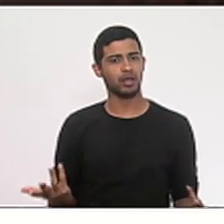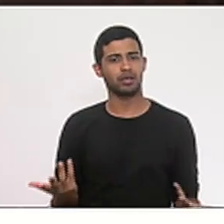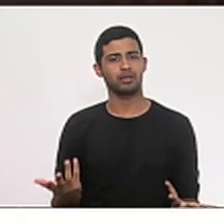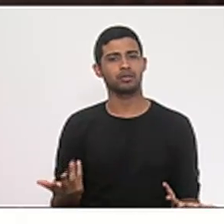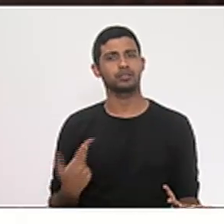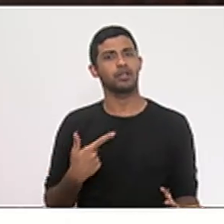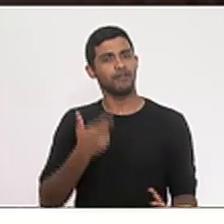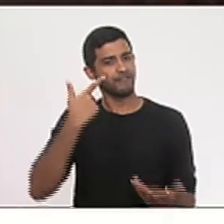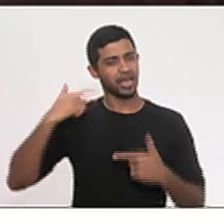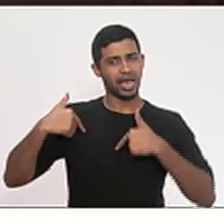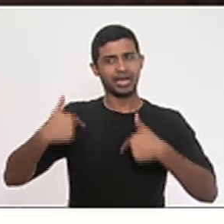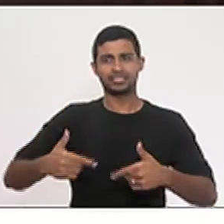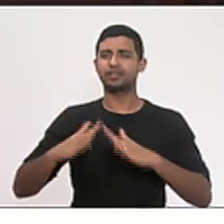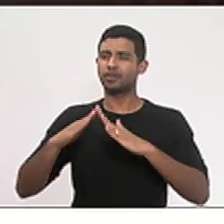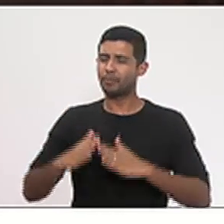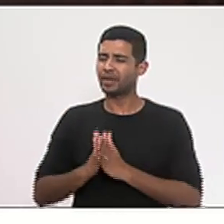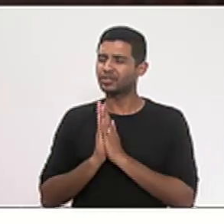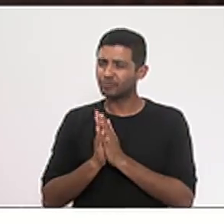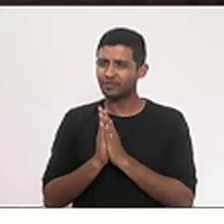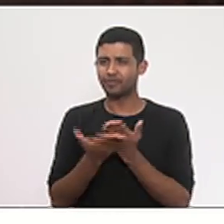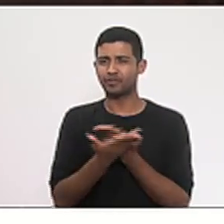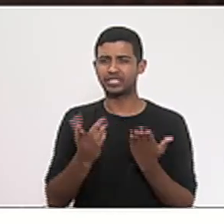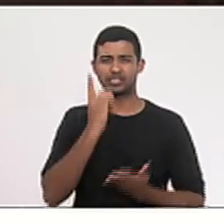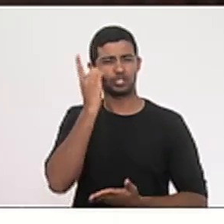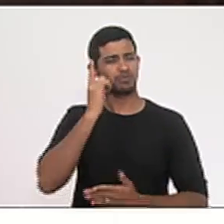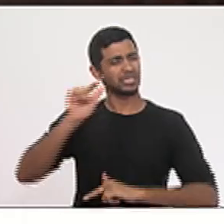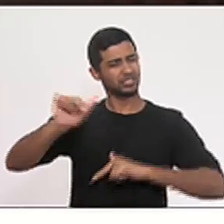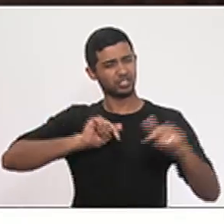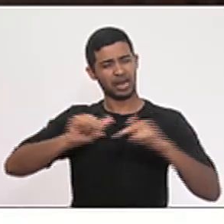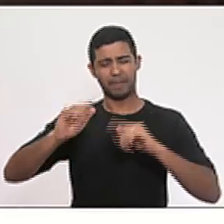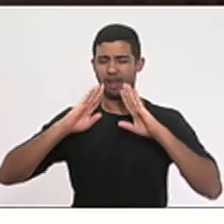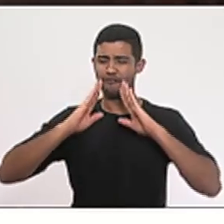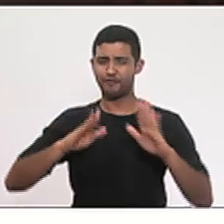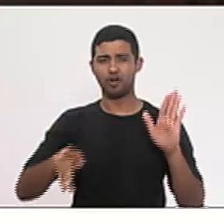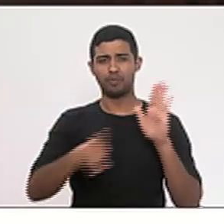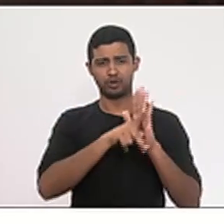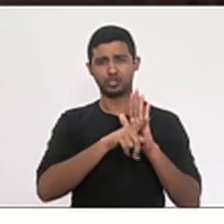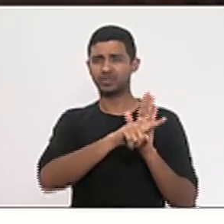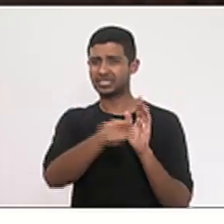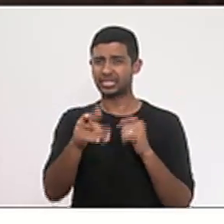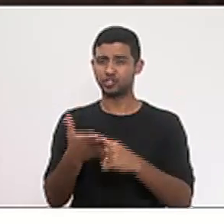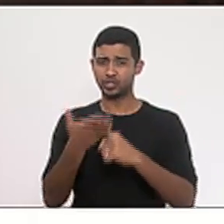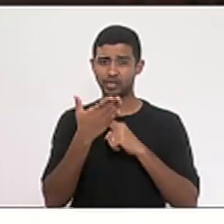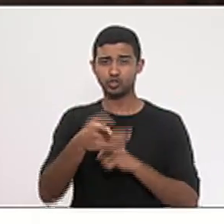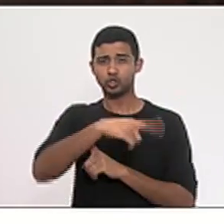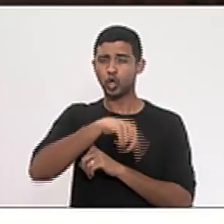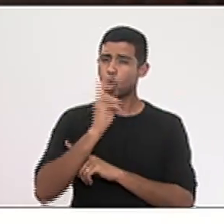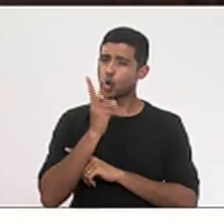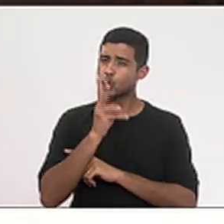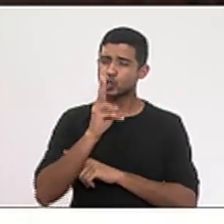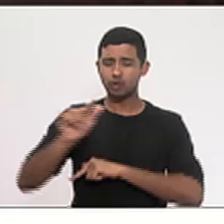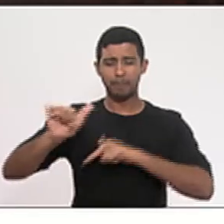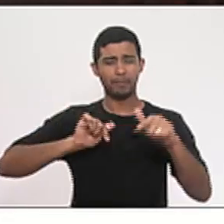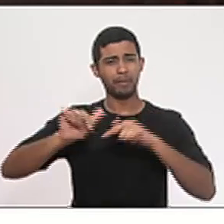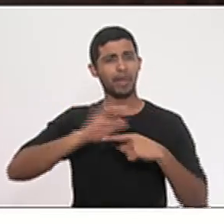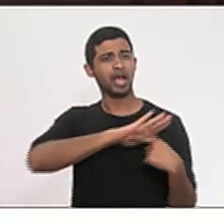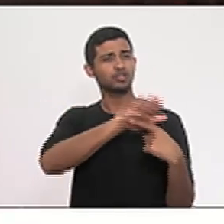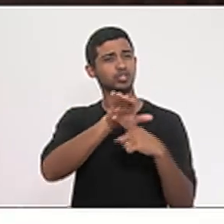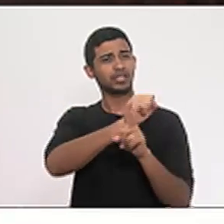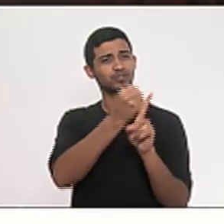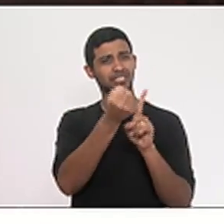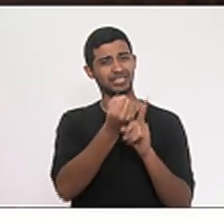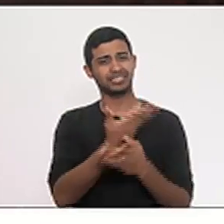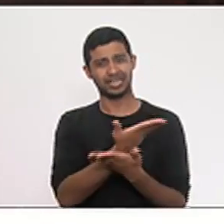nessa medida, eu peço a vossas excelências que trabalhem em prol desse projeto, que nos ajude a continuar servindo a população do Rio de